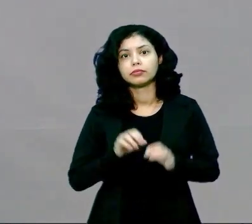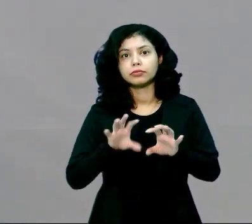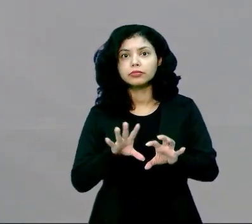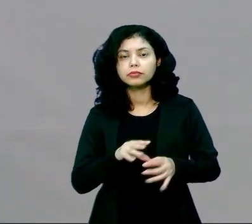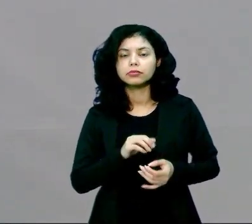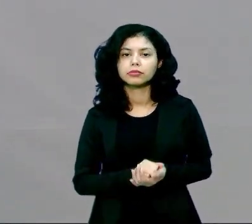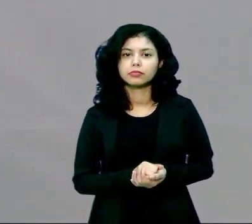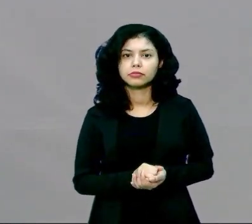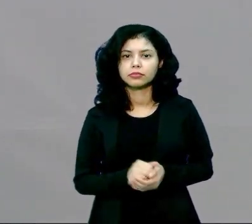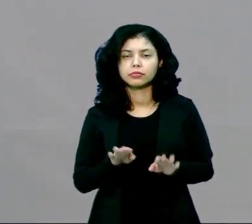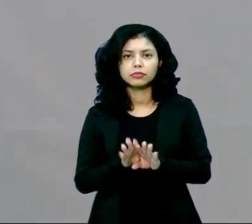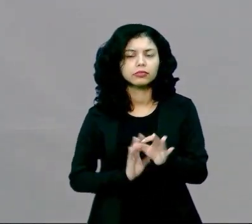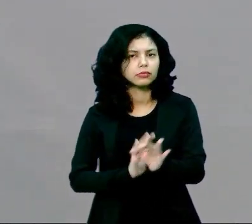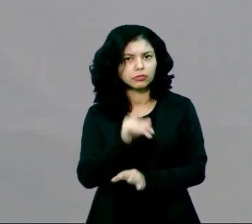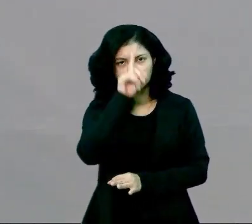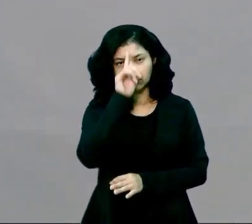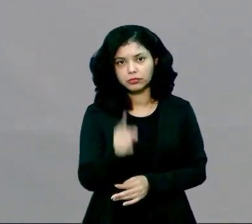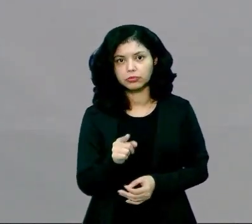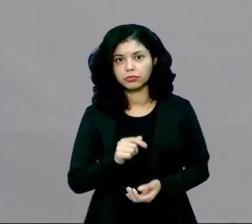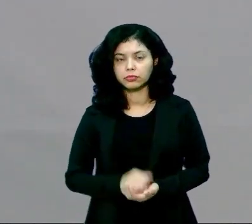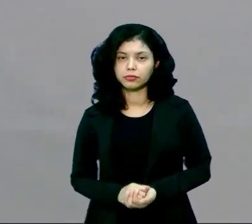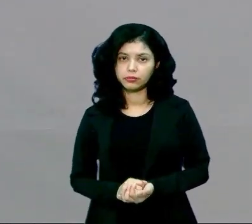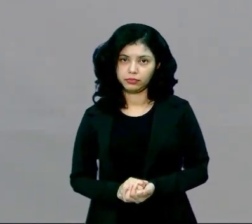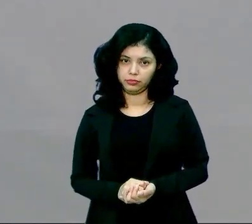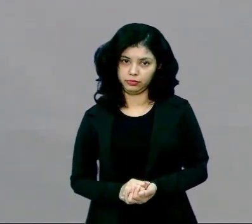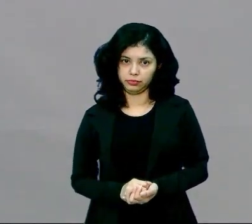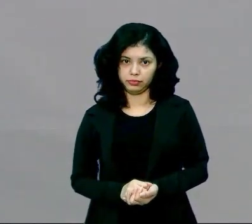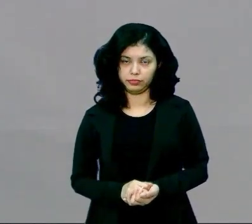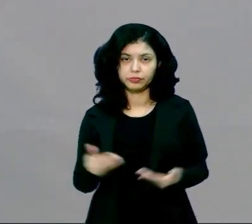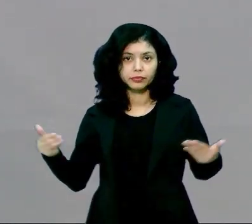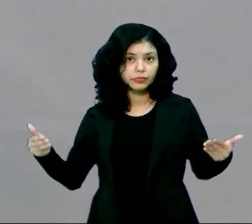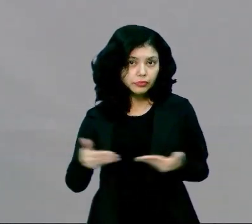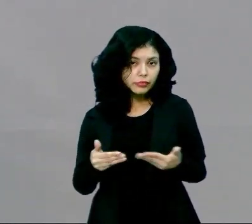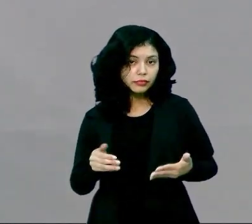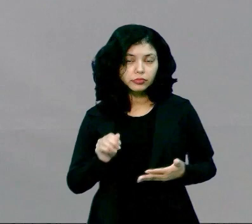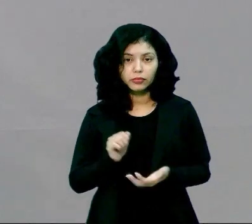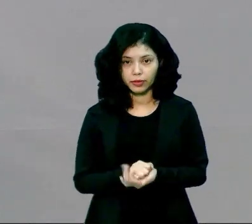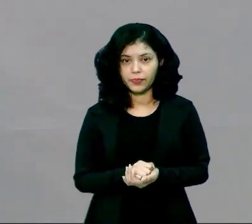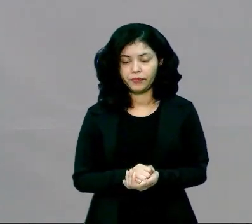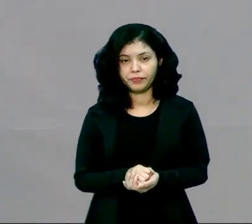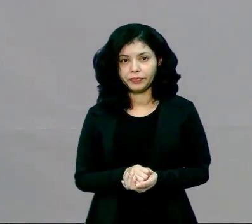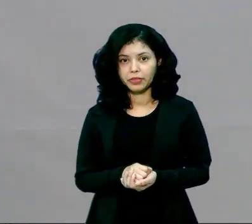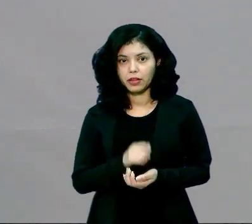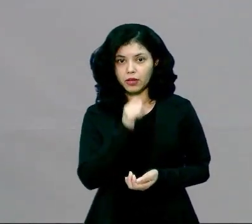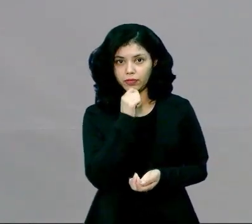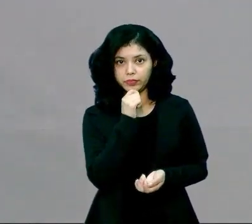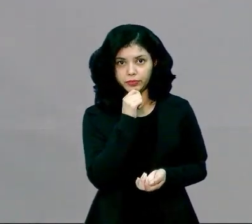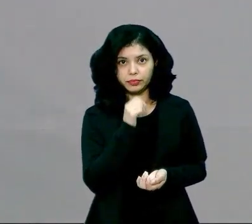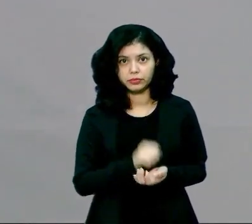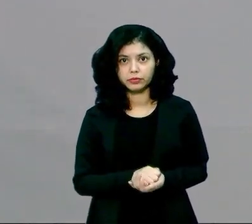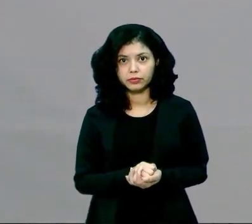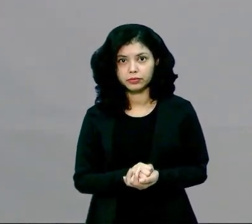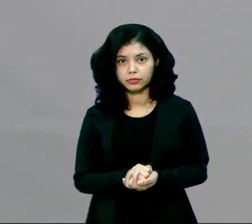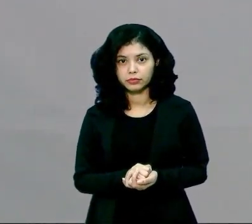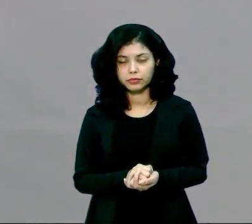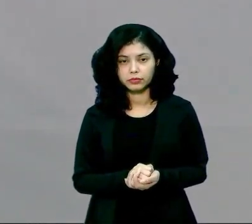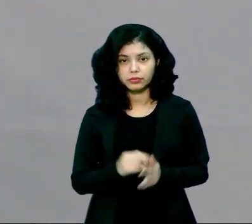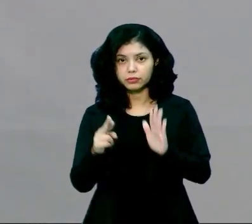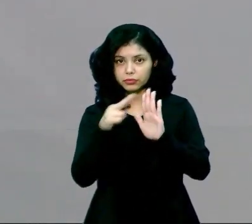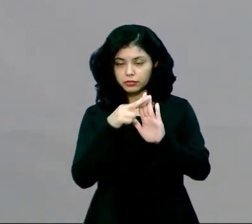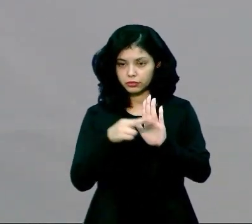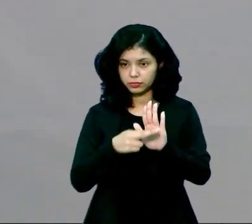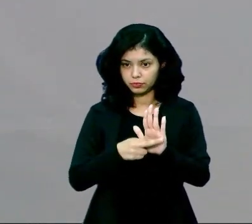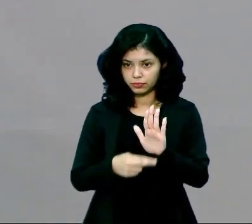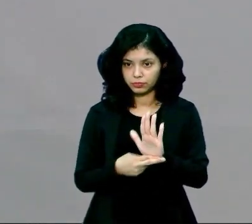essa ordem, ela agora, né, em tempos atuais, ela não segue um